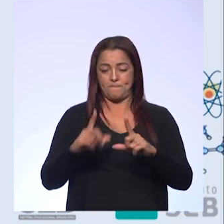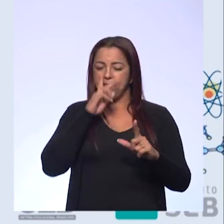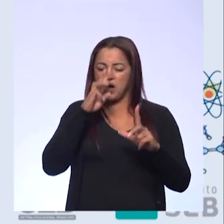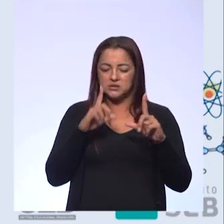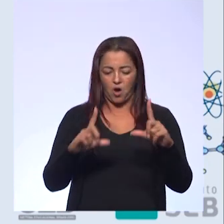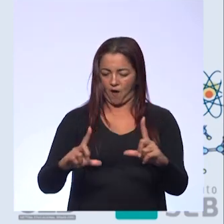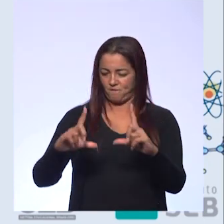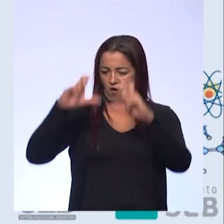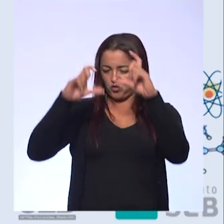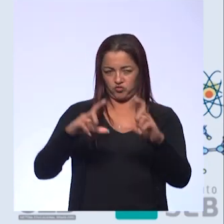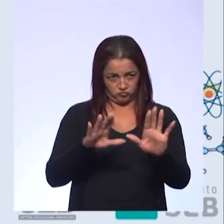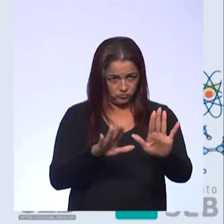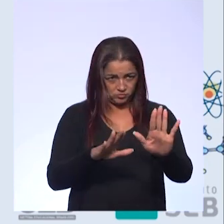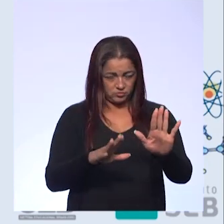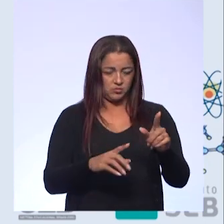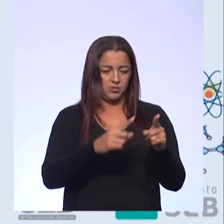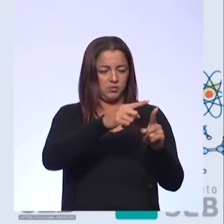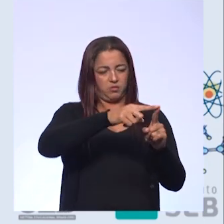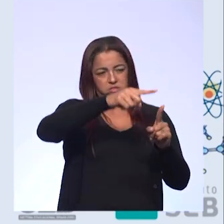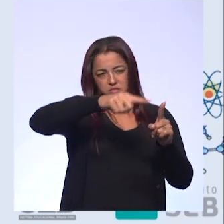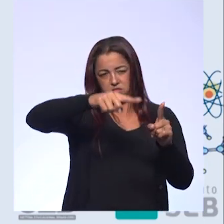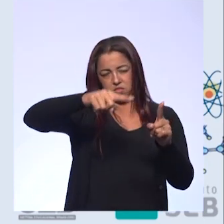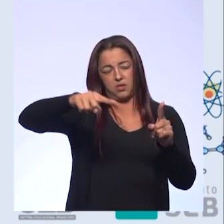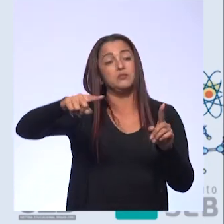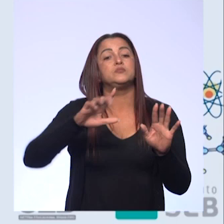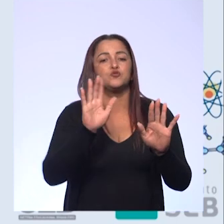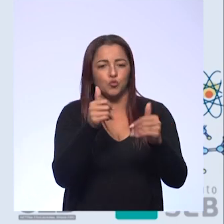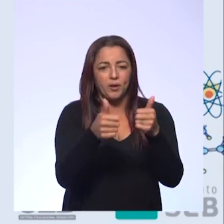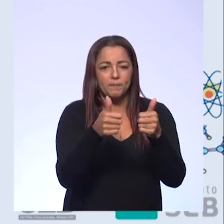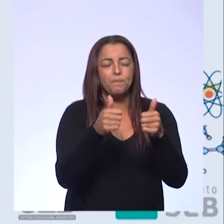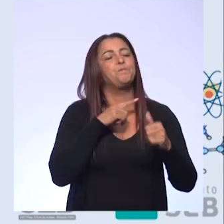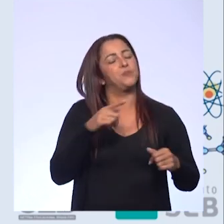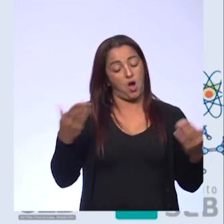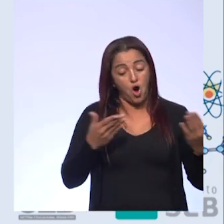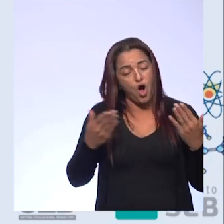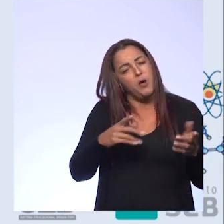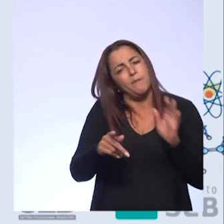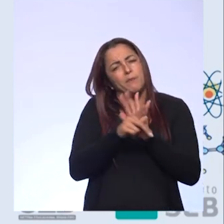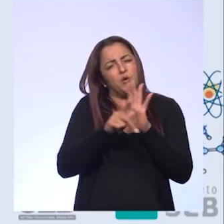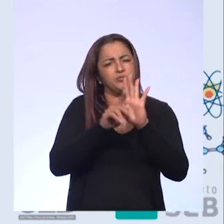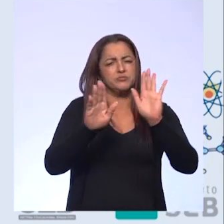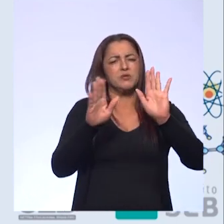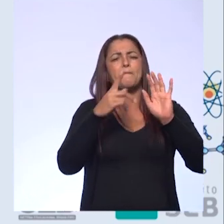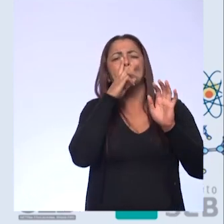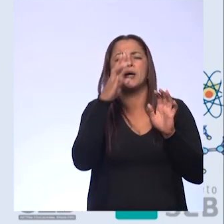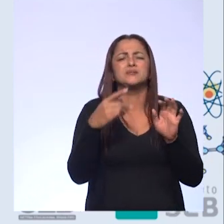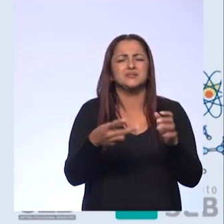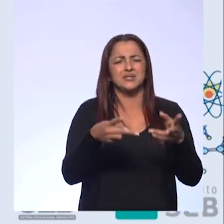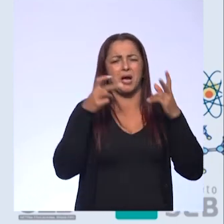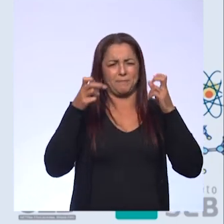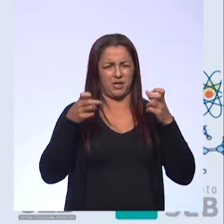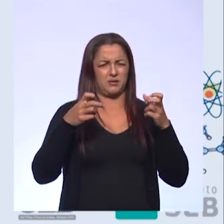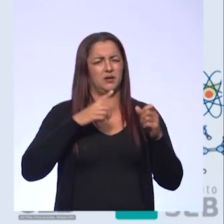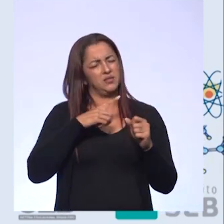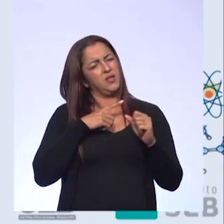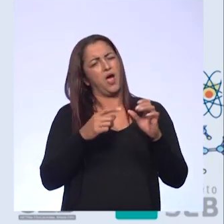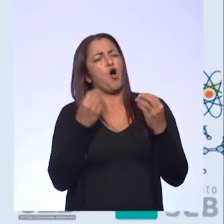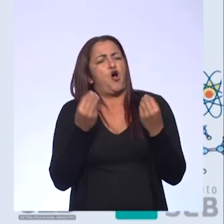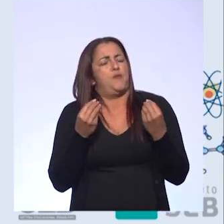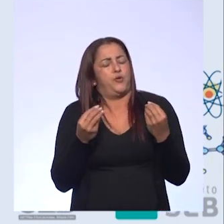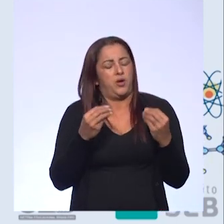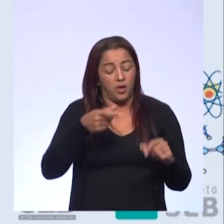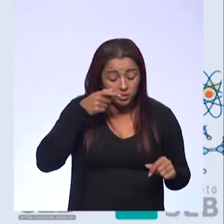uma onda em uma corda tudo bem bom tem comigo aqui ó olhando algumas coisas interessantes